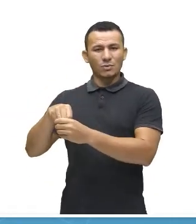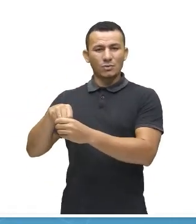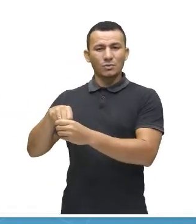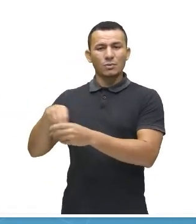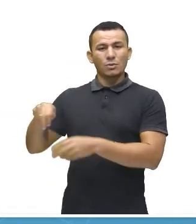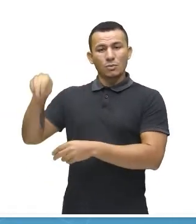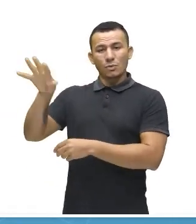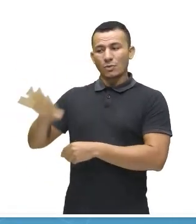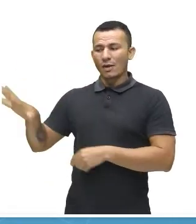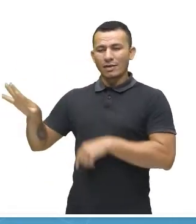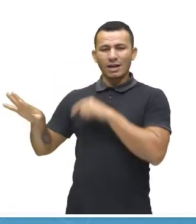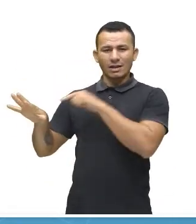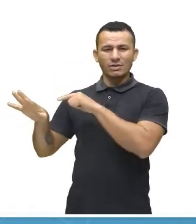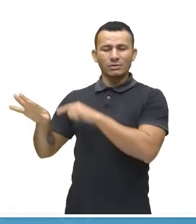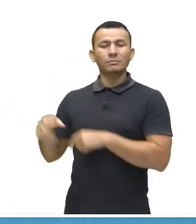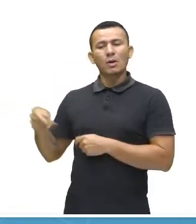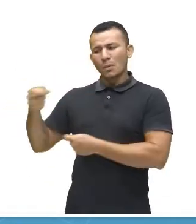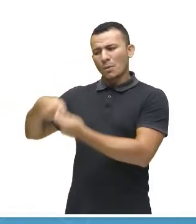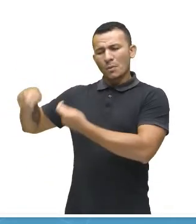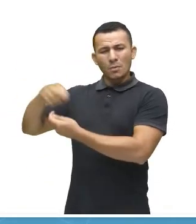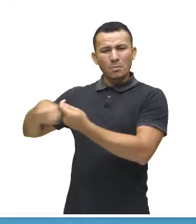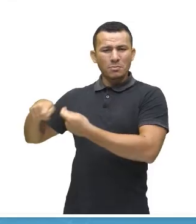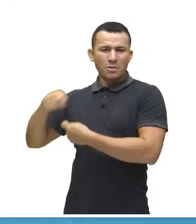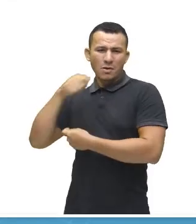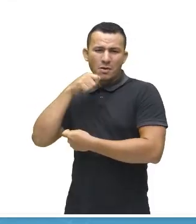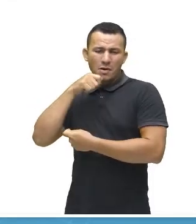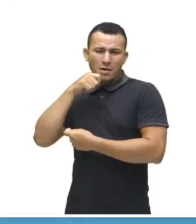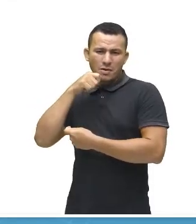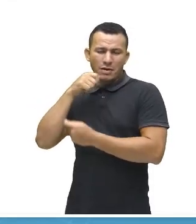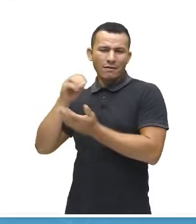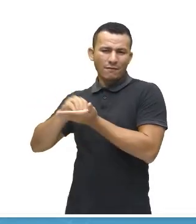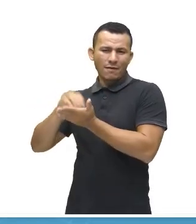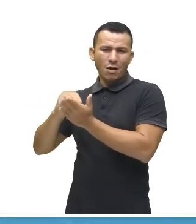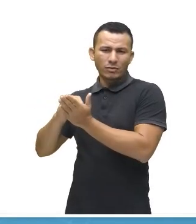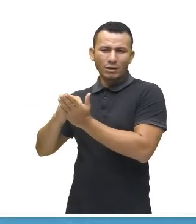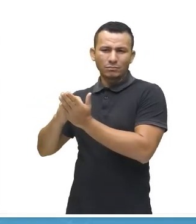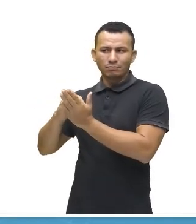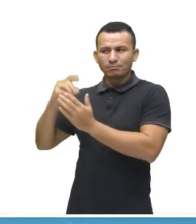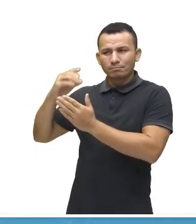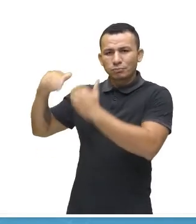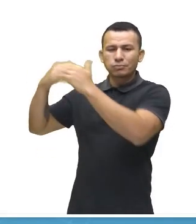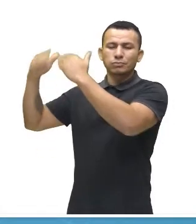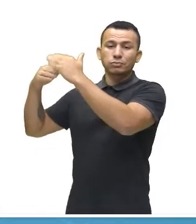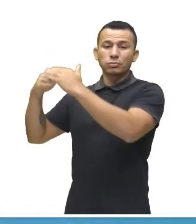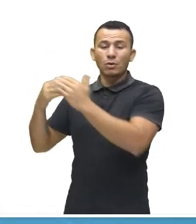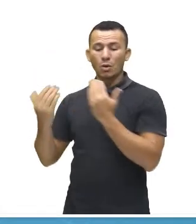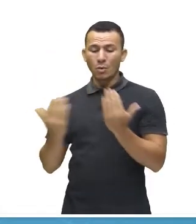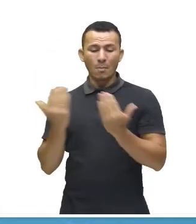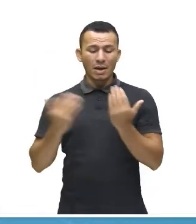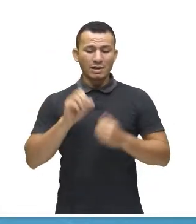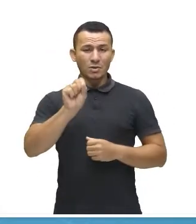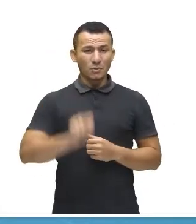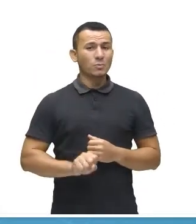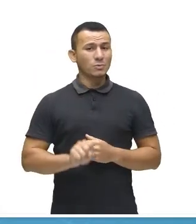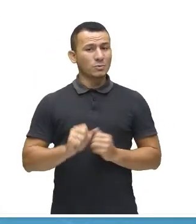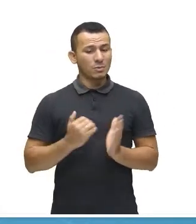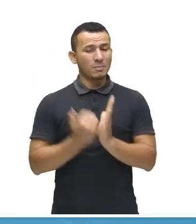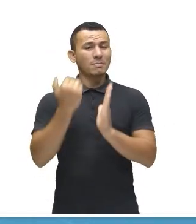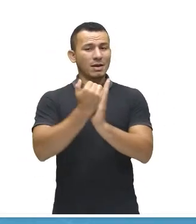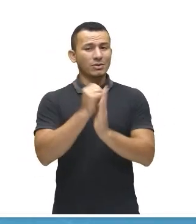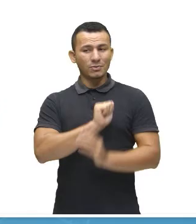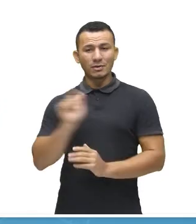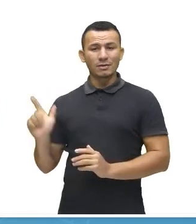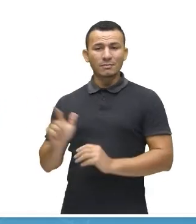né? De maneira geral, a economia da região ainda é pouco desenvolvida se a gente compara com o Centro-Sul. E aí, falando em